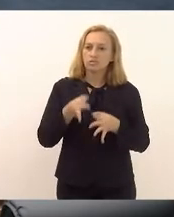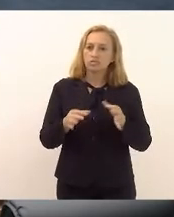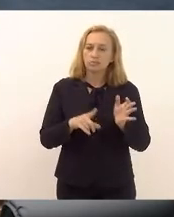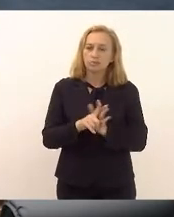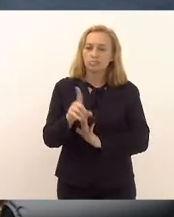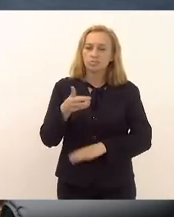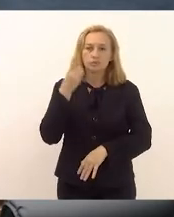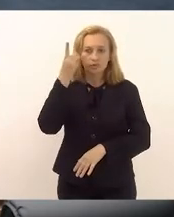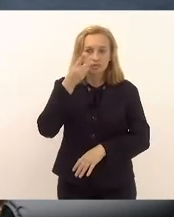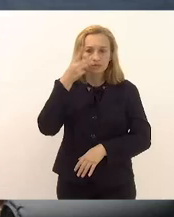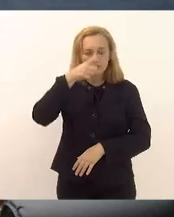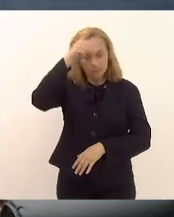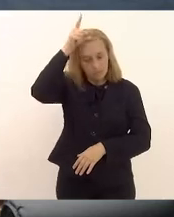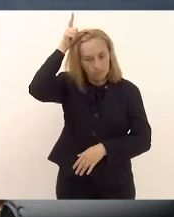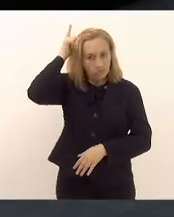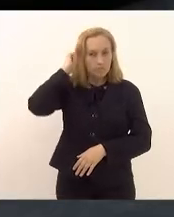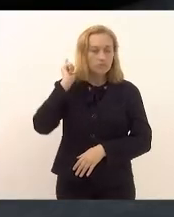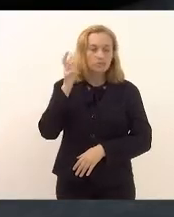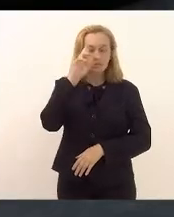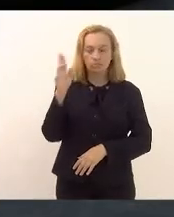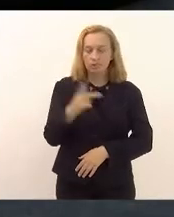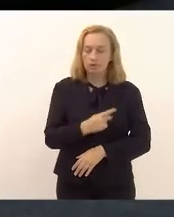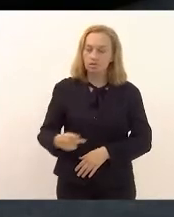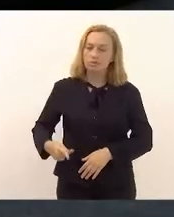Luiz Paulo. Senhor presidente,